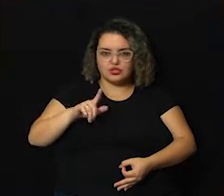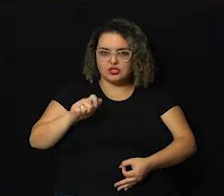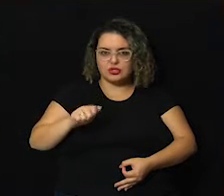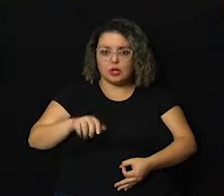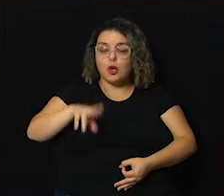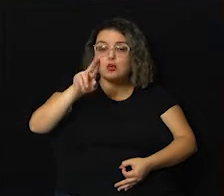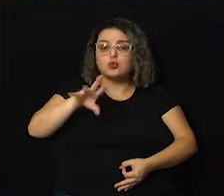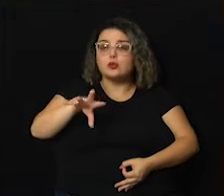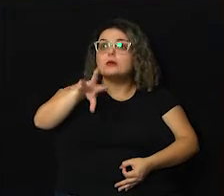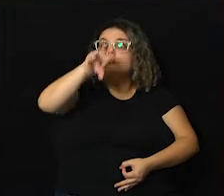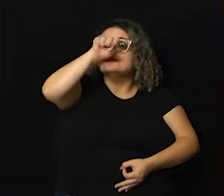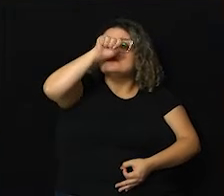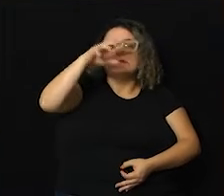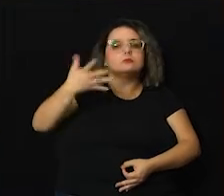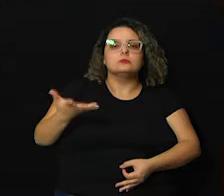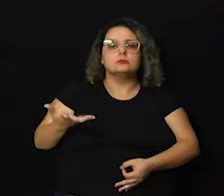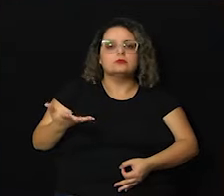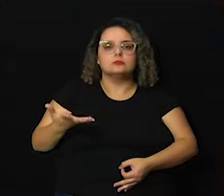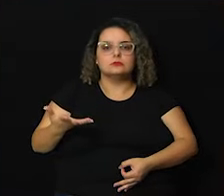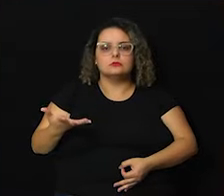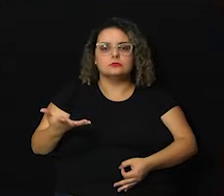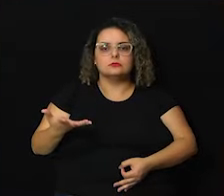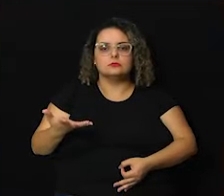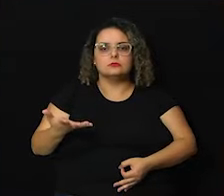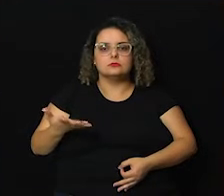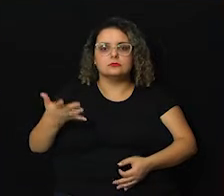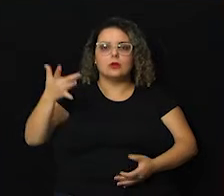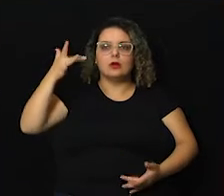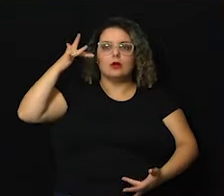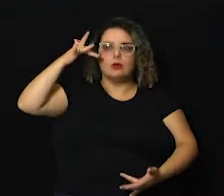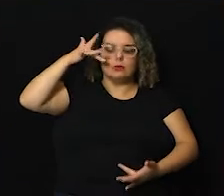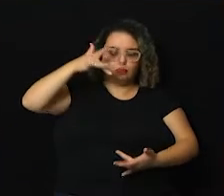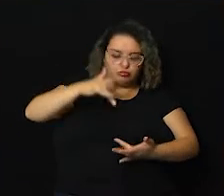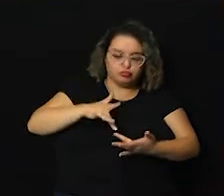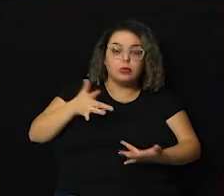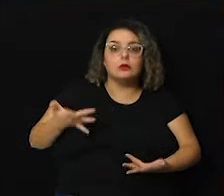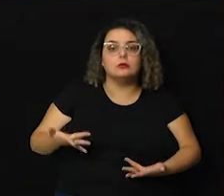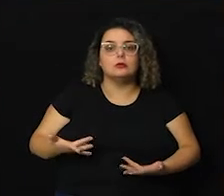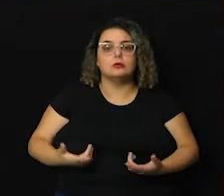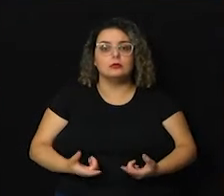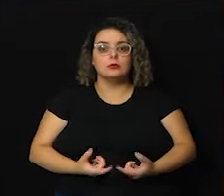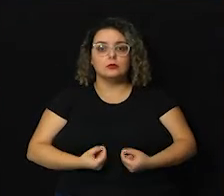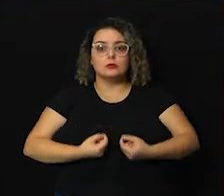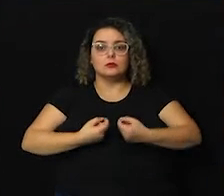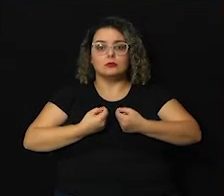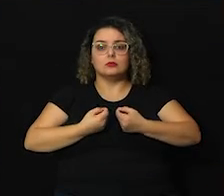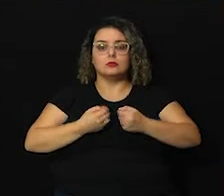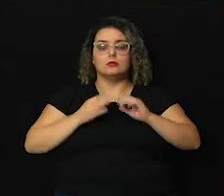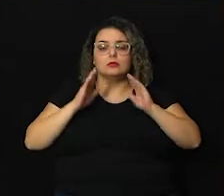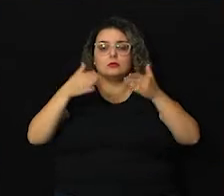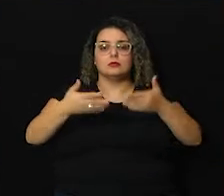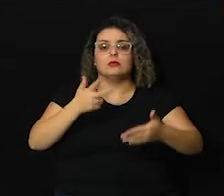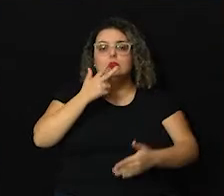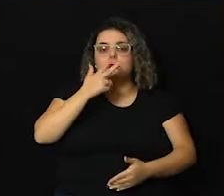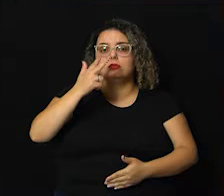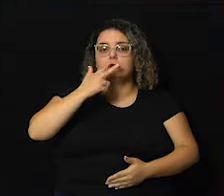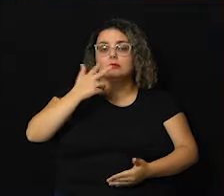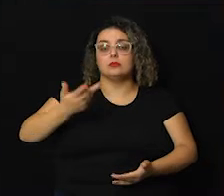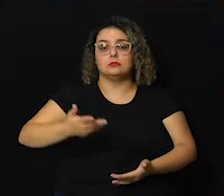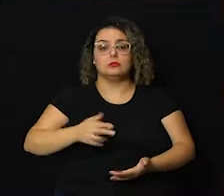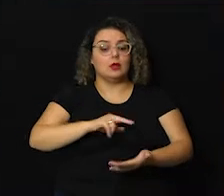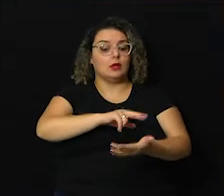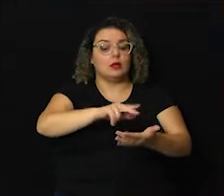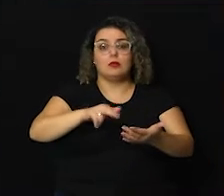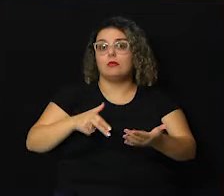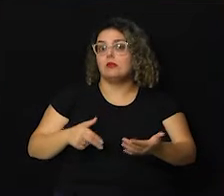nunca respirou fumaça de cigarro, e a ligação é direta entre o câncer da bexiga e o cigarro. Então, veja,